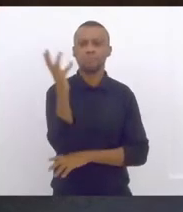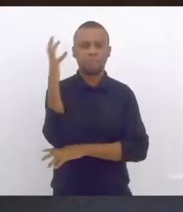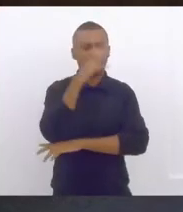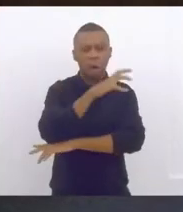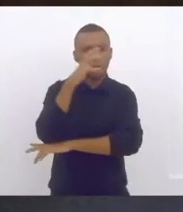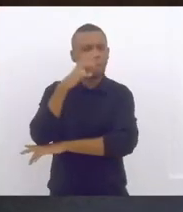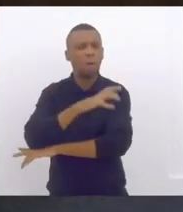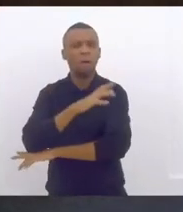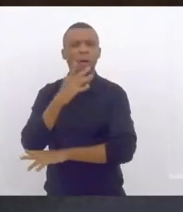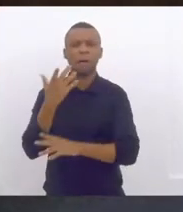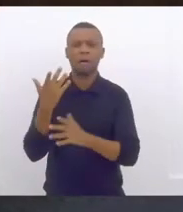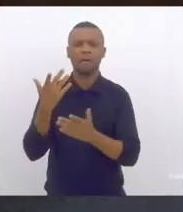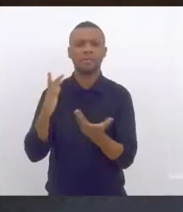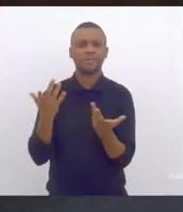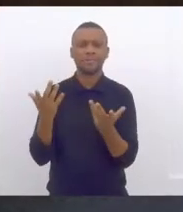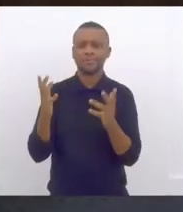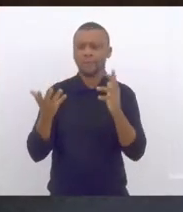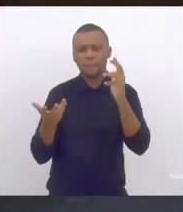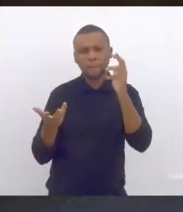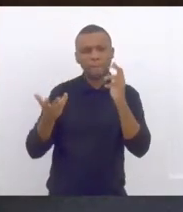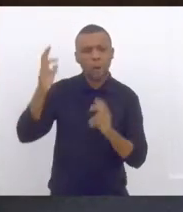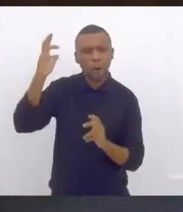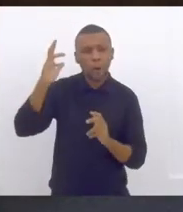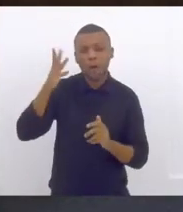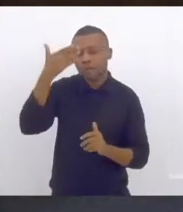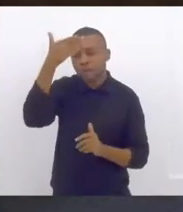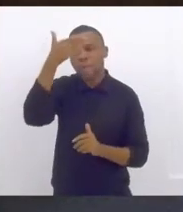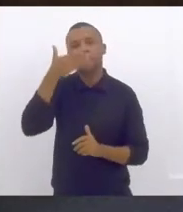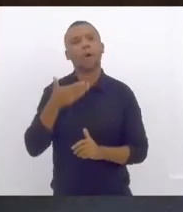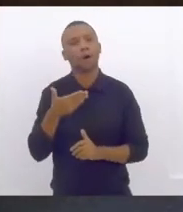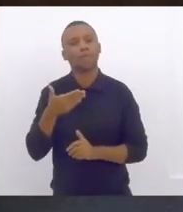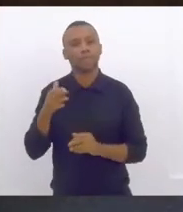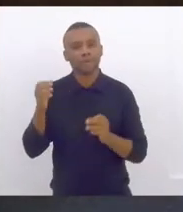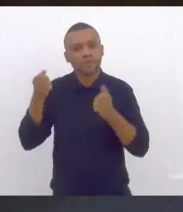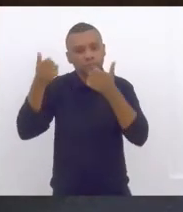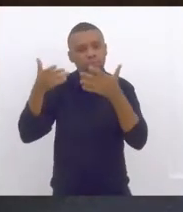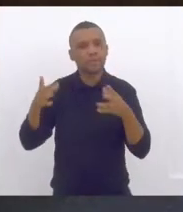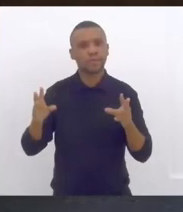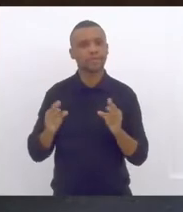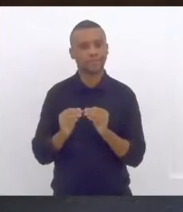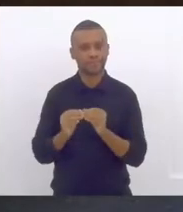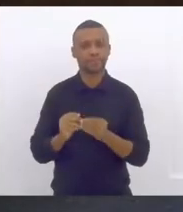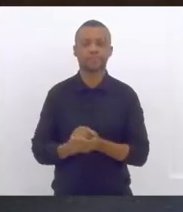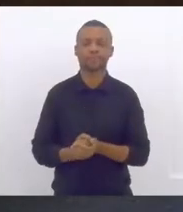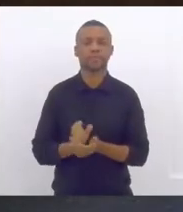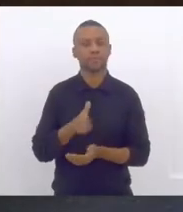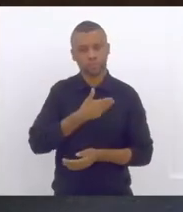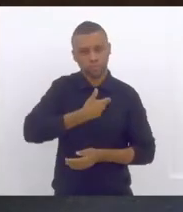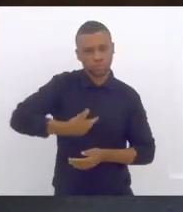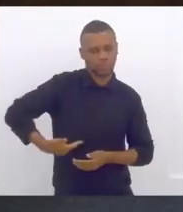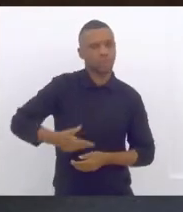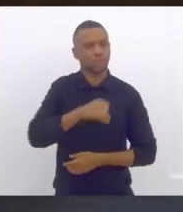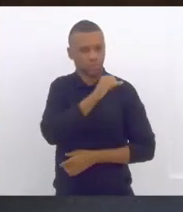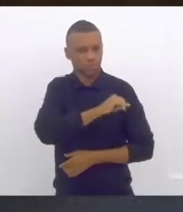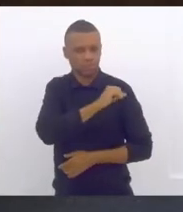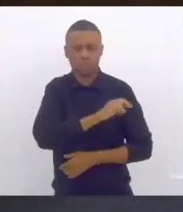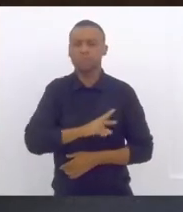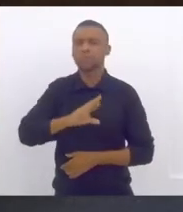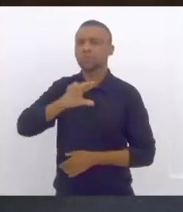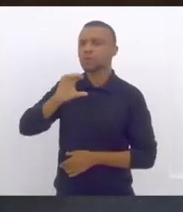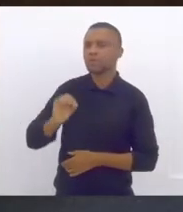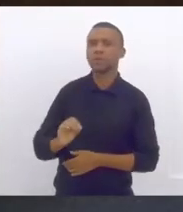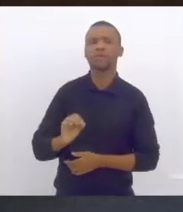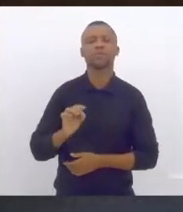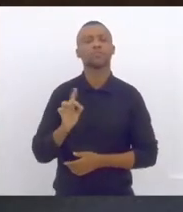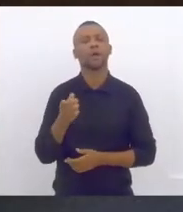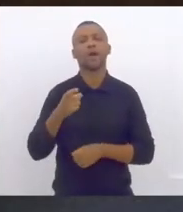ambientais são provas determinantes disso. E o estado do Rio de Janeiro,